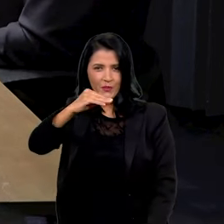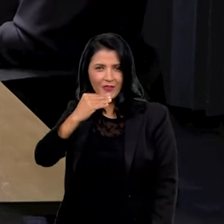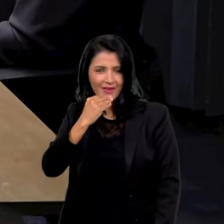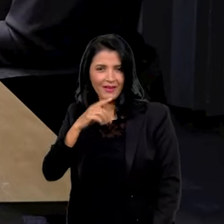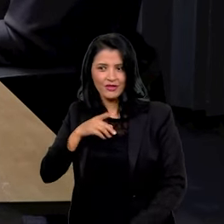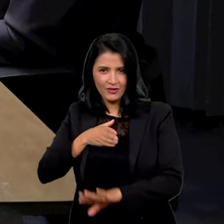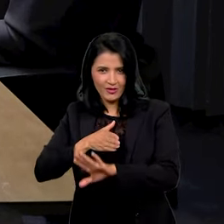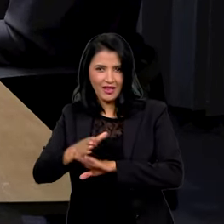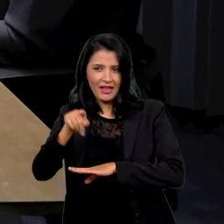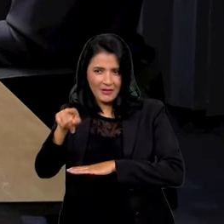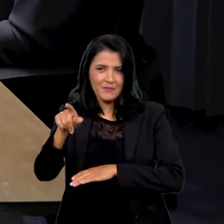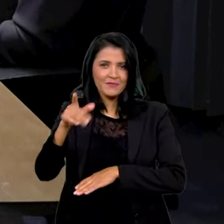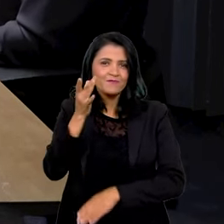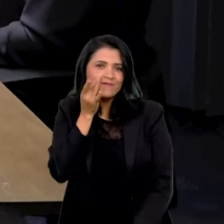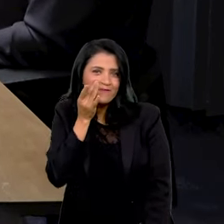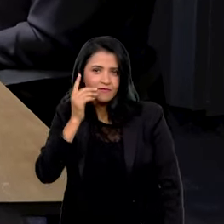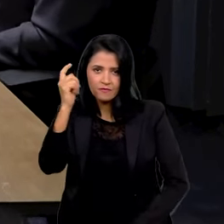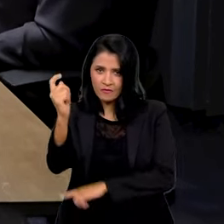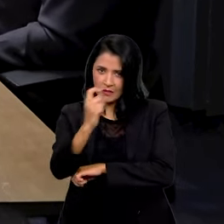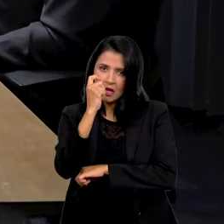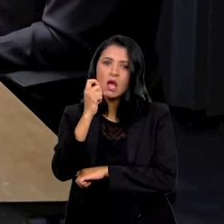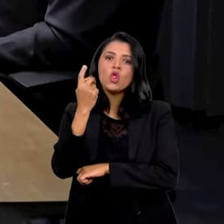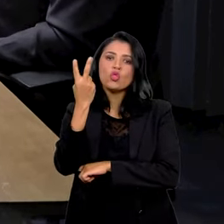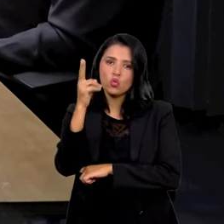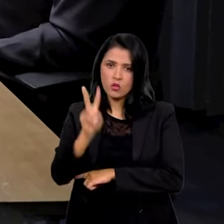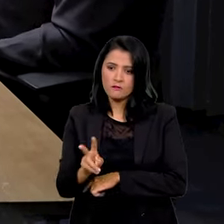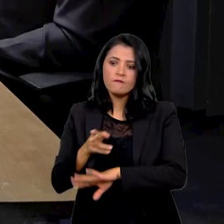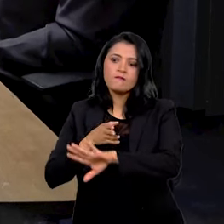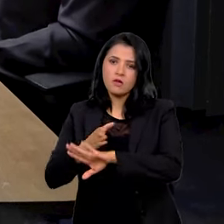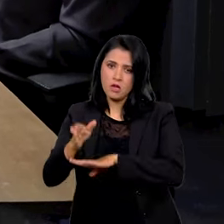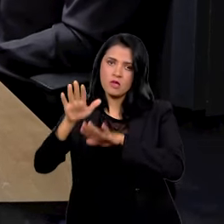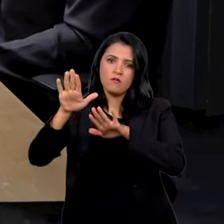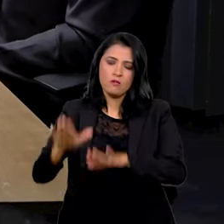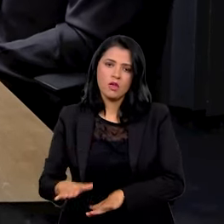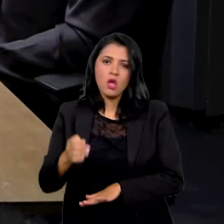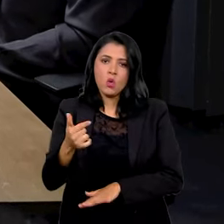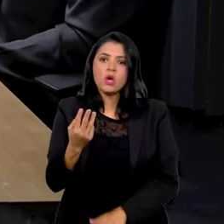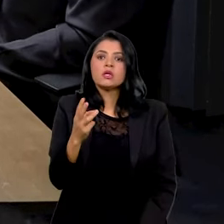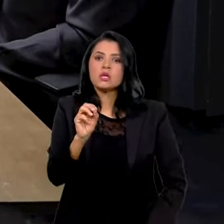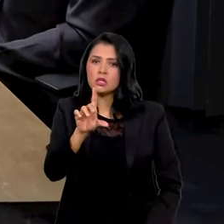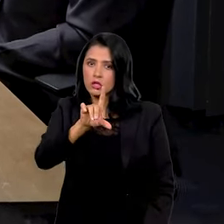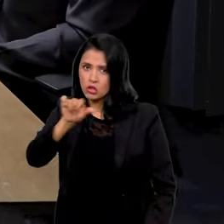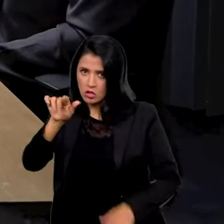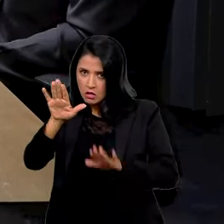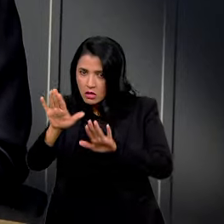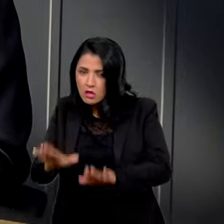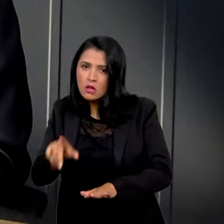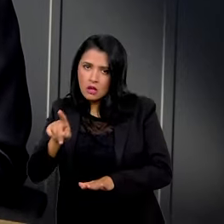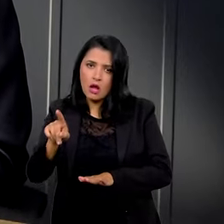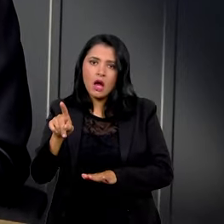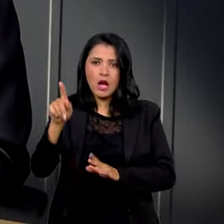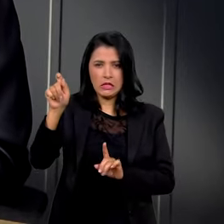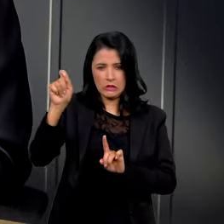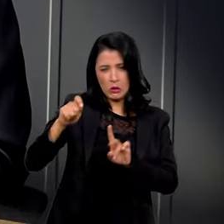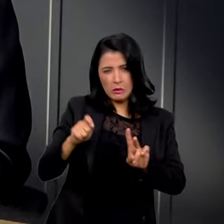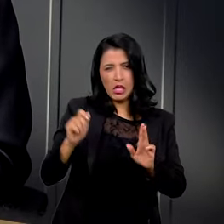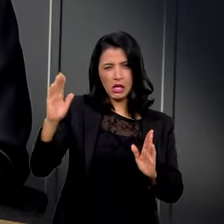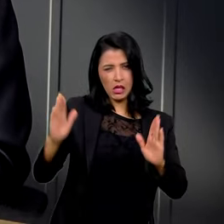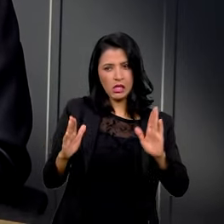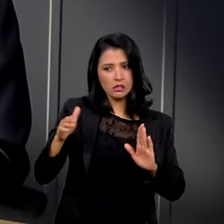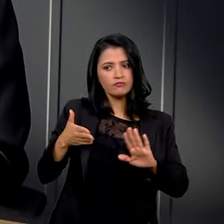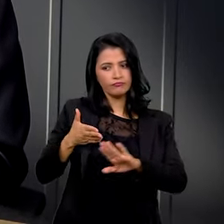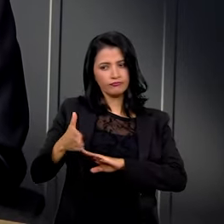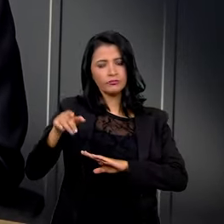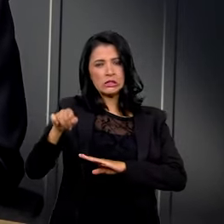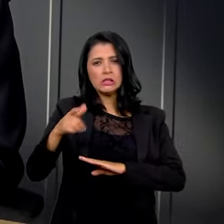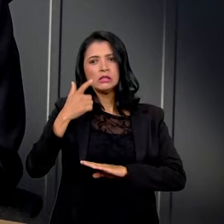dois meses aí e as pessoas adas né Elas nos procuram assim com esse com esse intuito mesmo né de poder dialogar